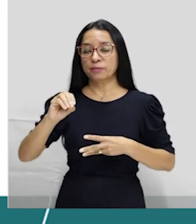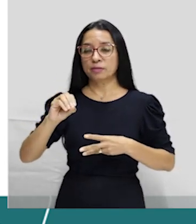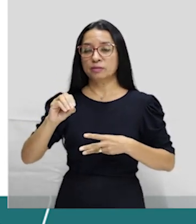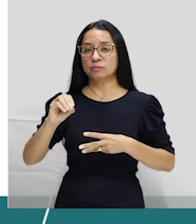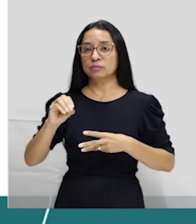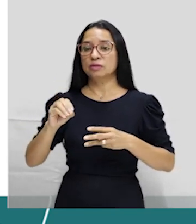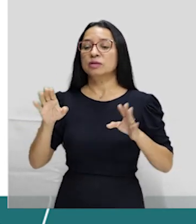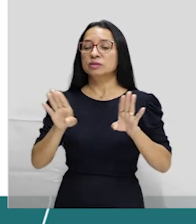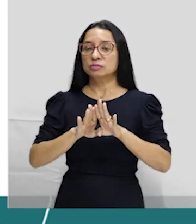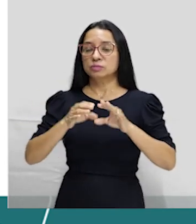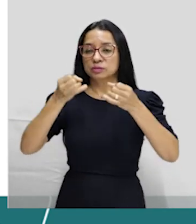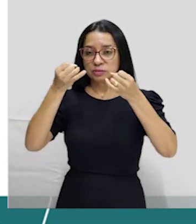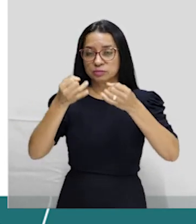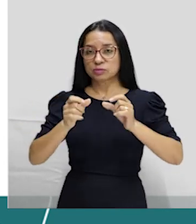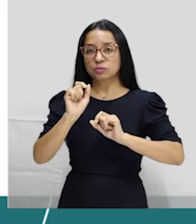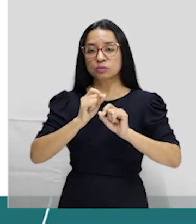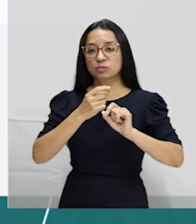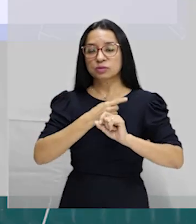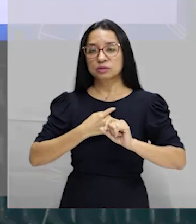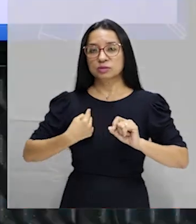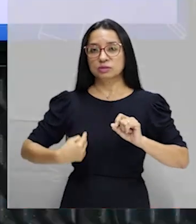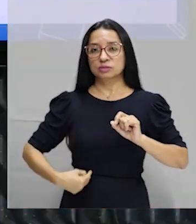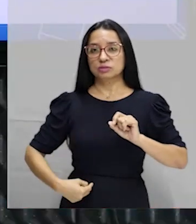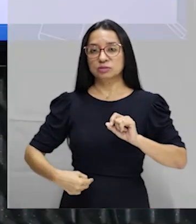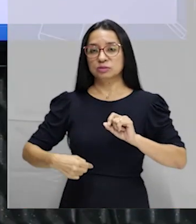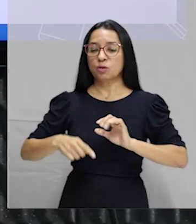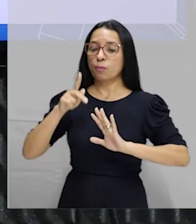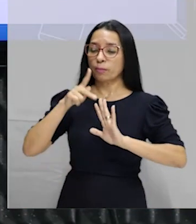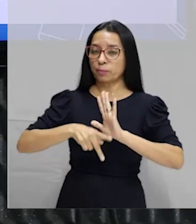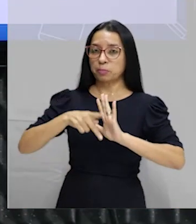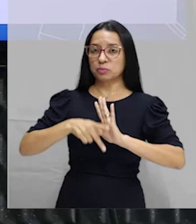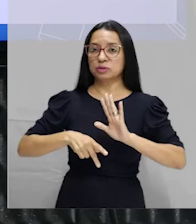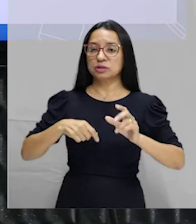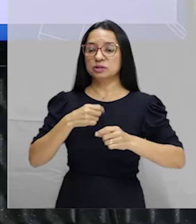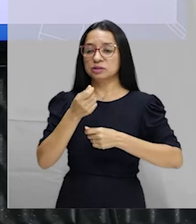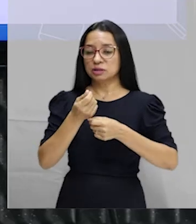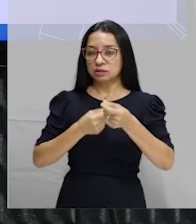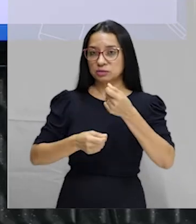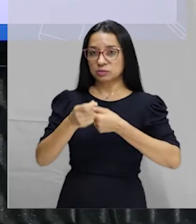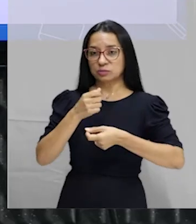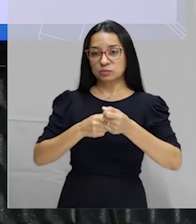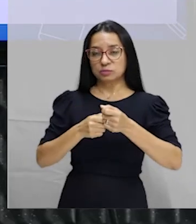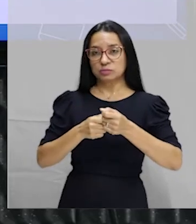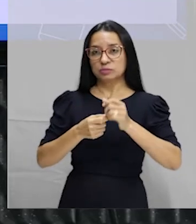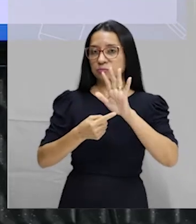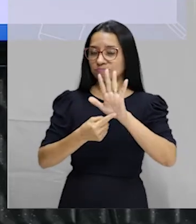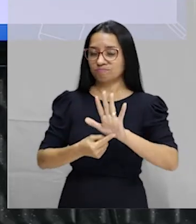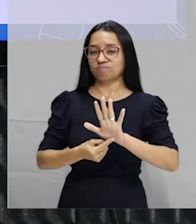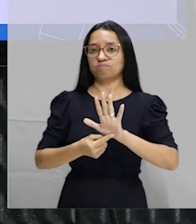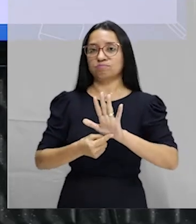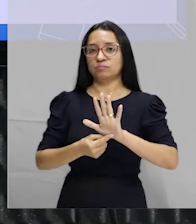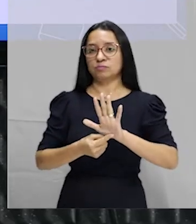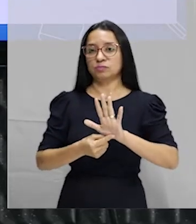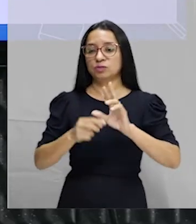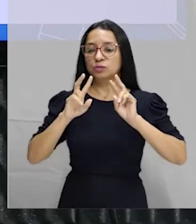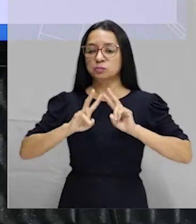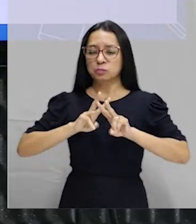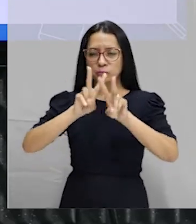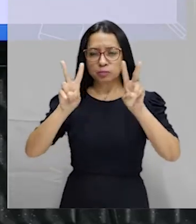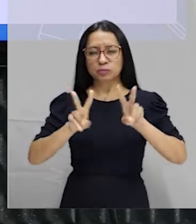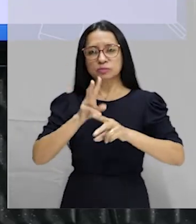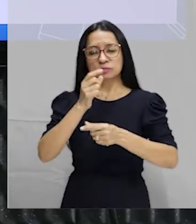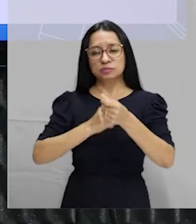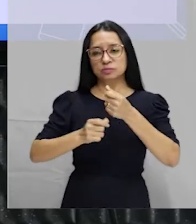falou, né, em relação aos países emergentes. Então a gente abordou esses 3 países aí, seus destacamentos, né, do ponto de vista